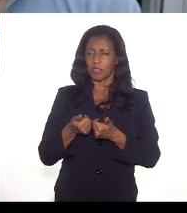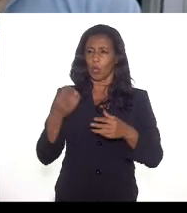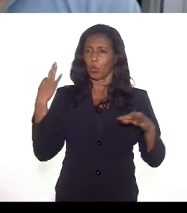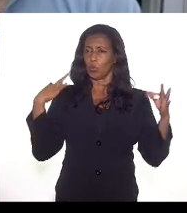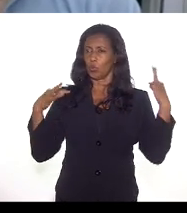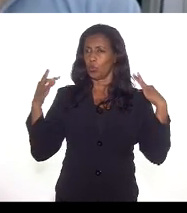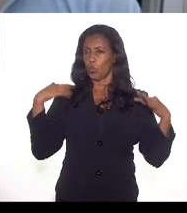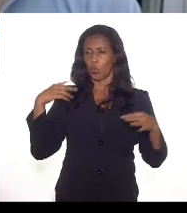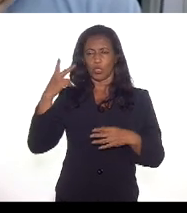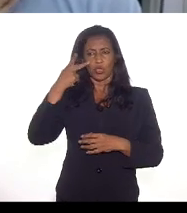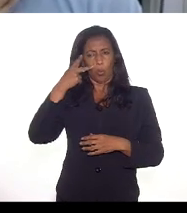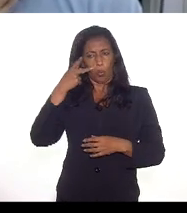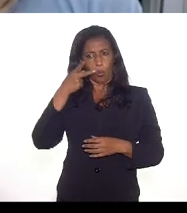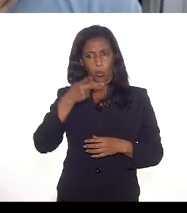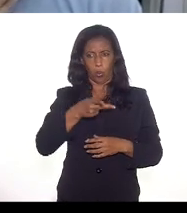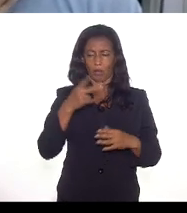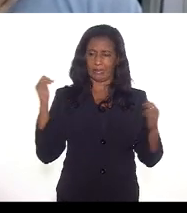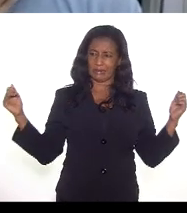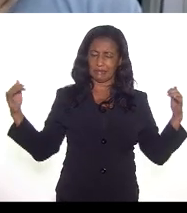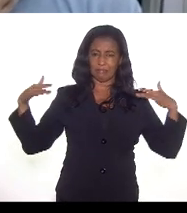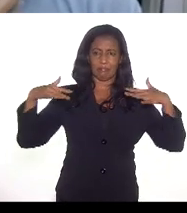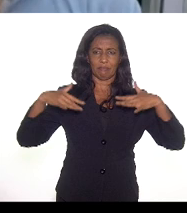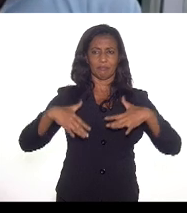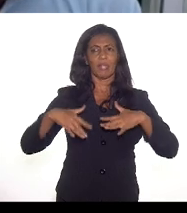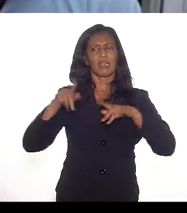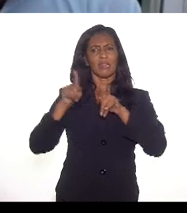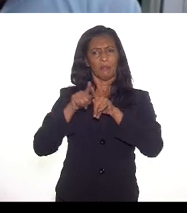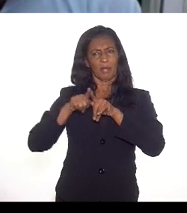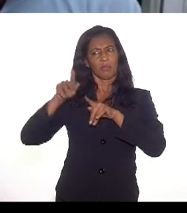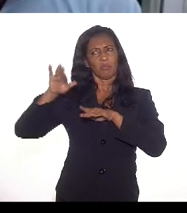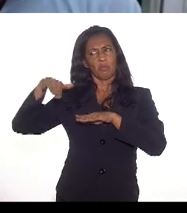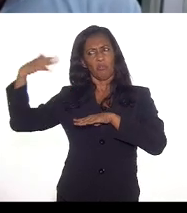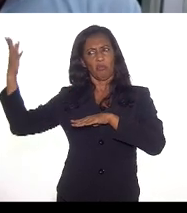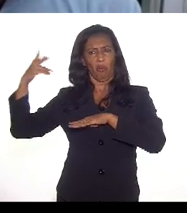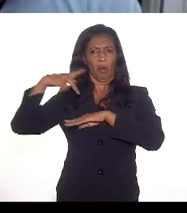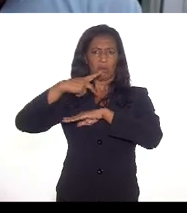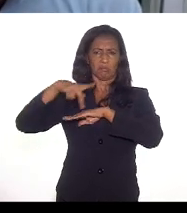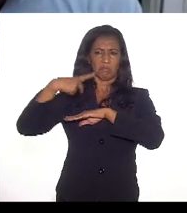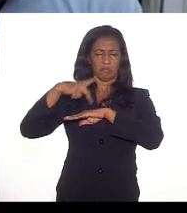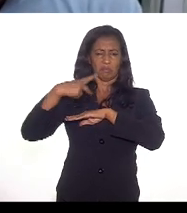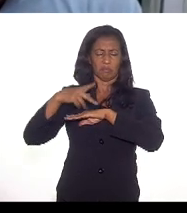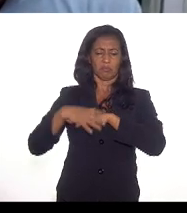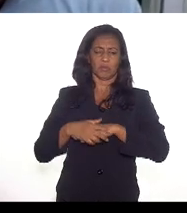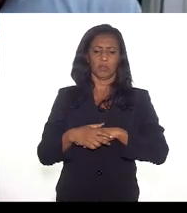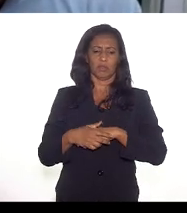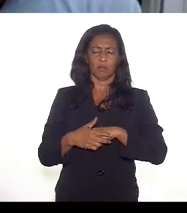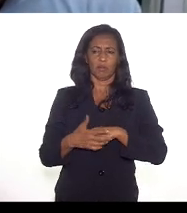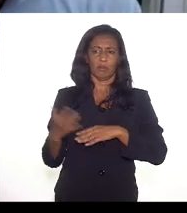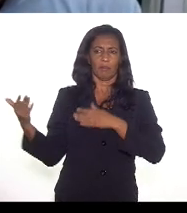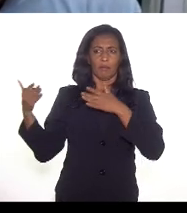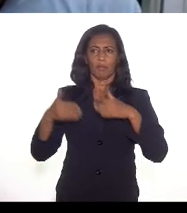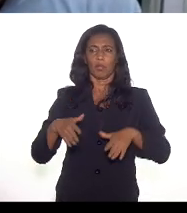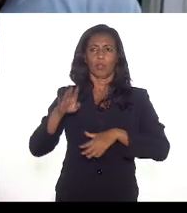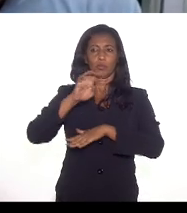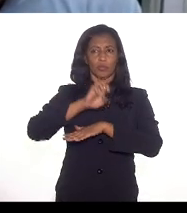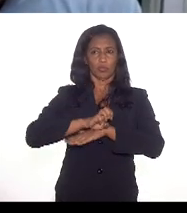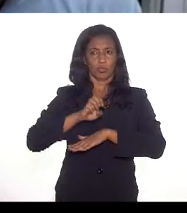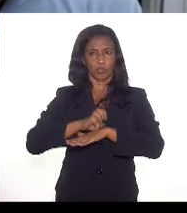de toda parte, inclusive internacional, né? Para a nossa região, para o nosso estado. E